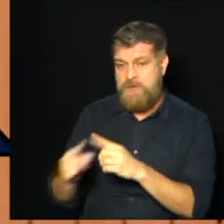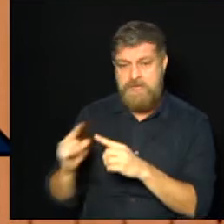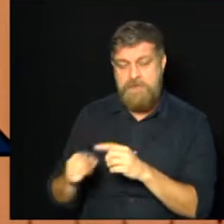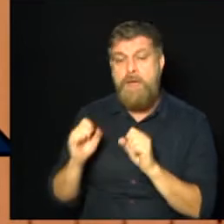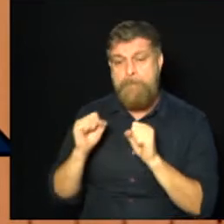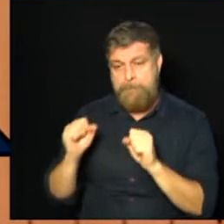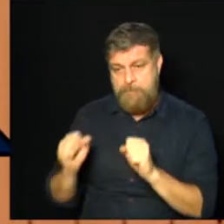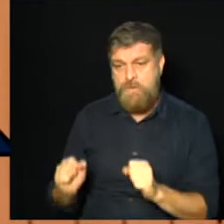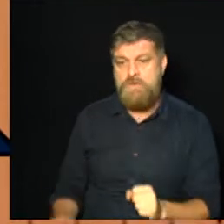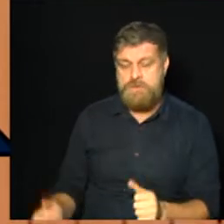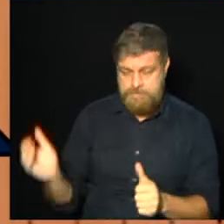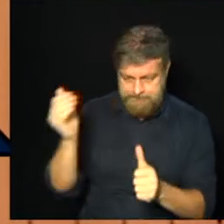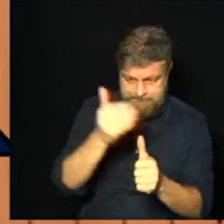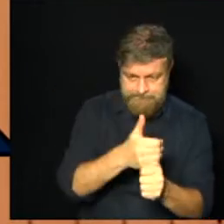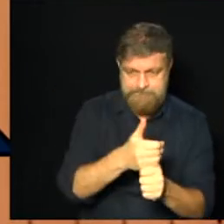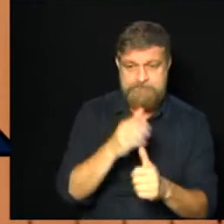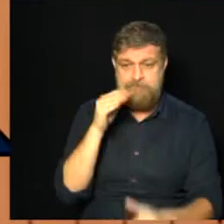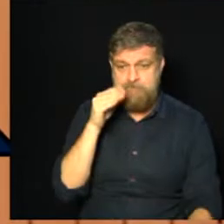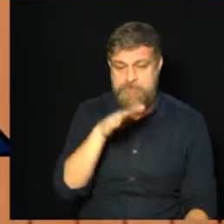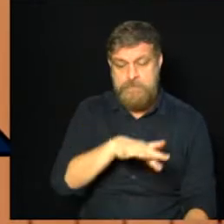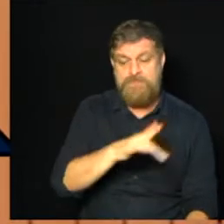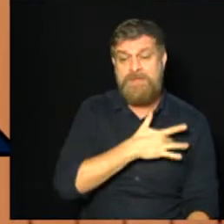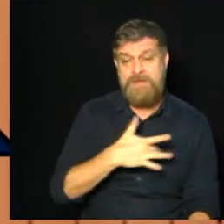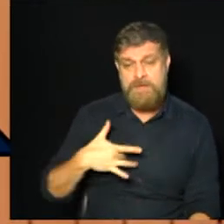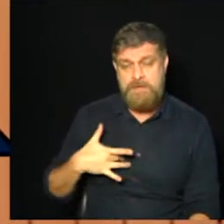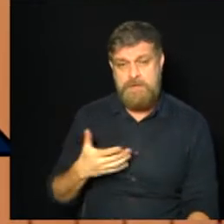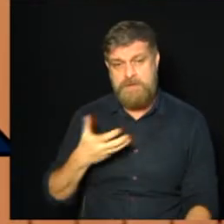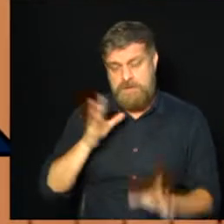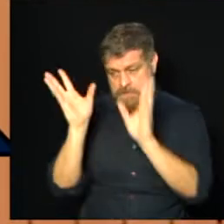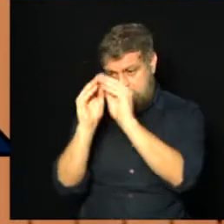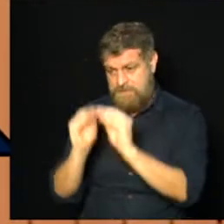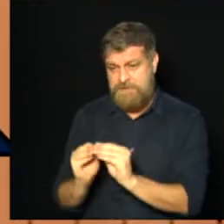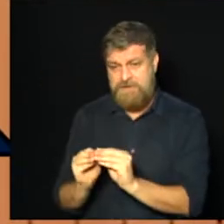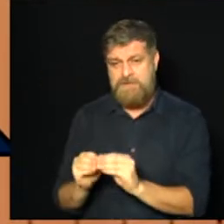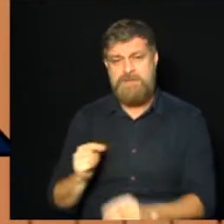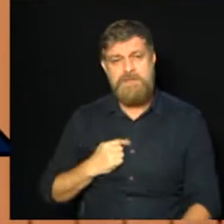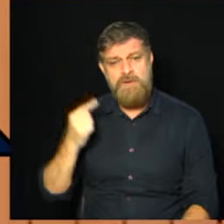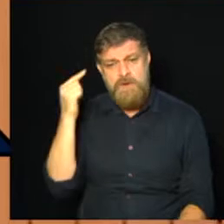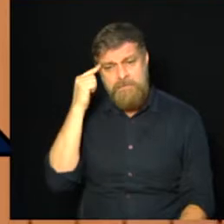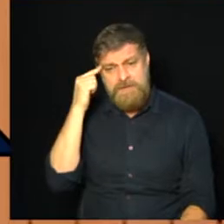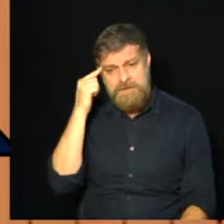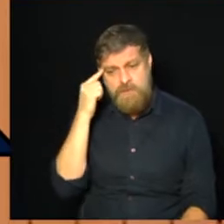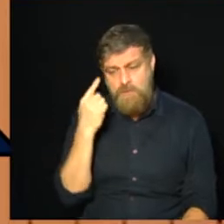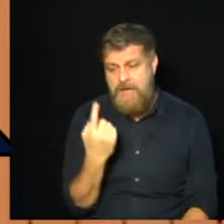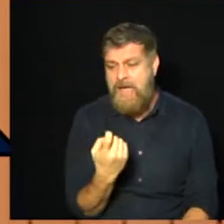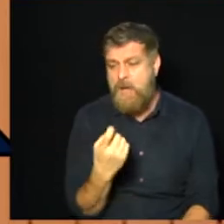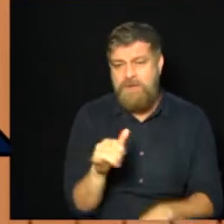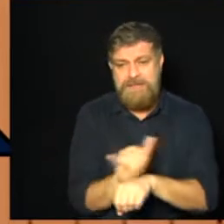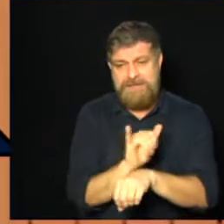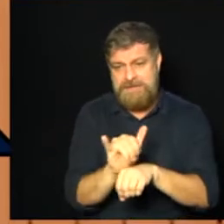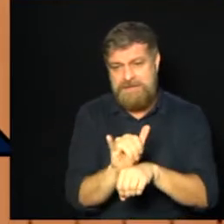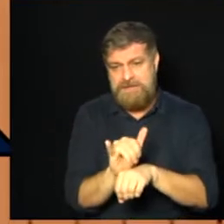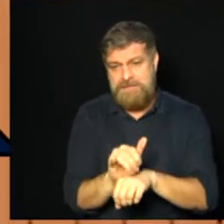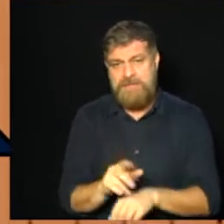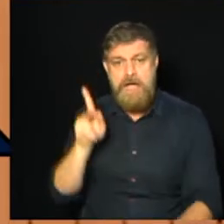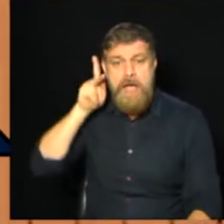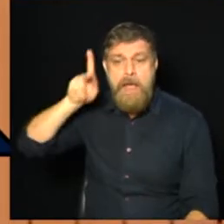essa questão. Veja, então, o que eu estou querendo dizer é o seguinte, não é uma questão de que é a única saída, mas é uma opção